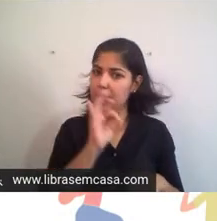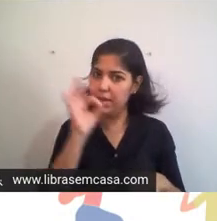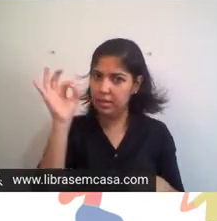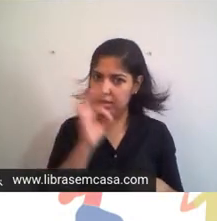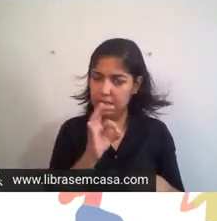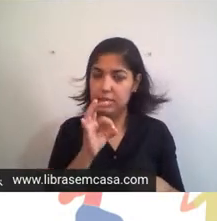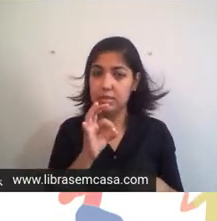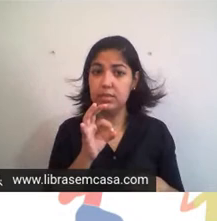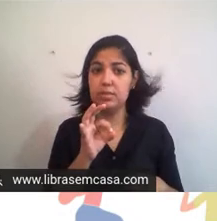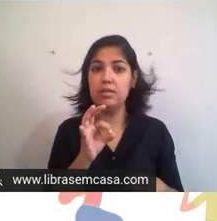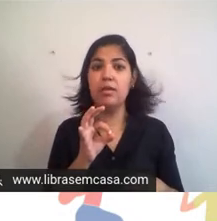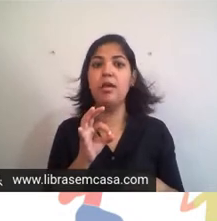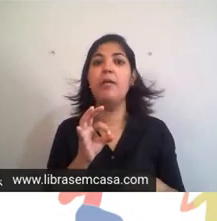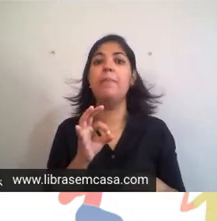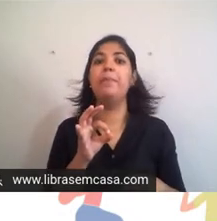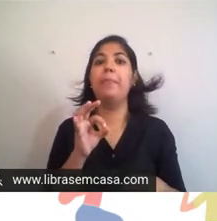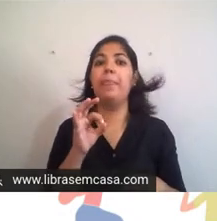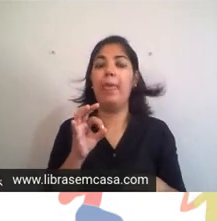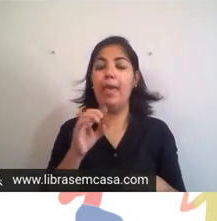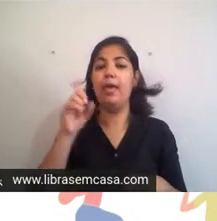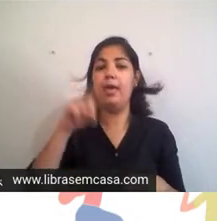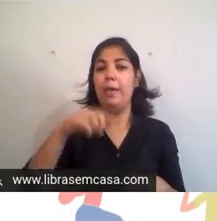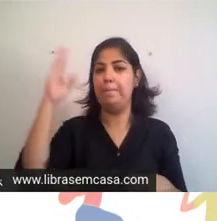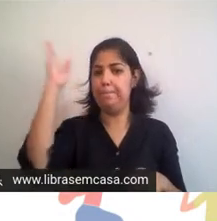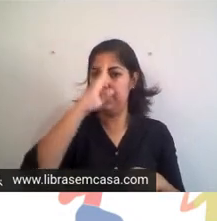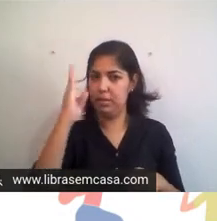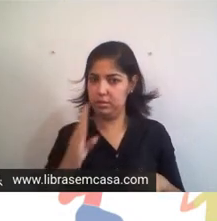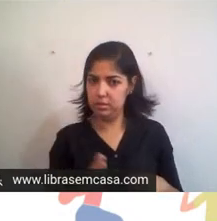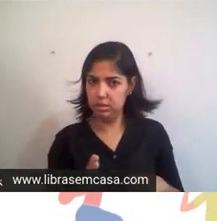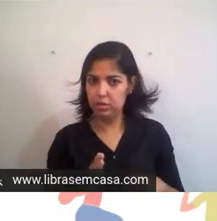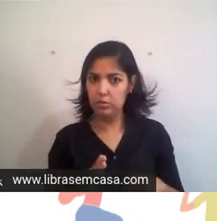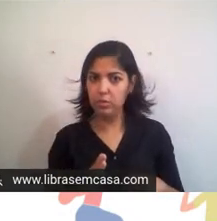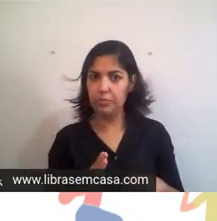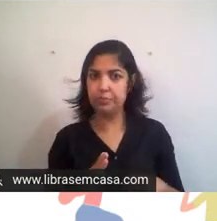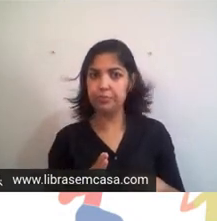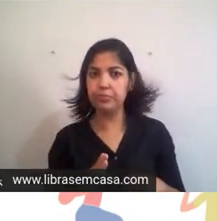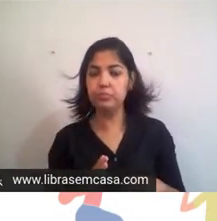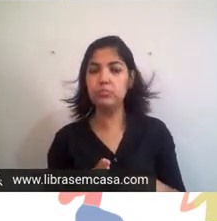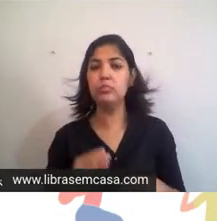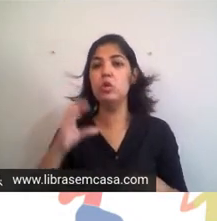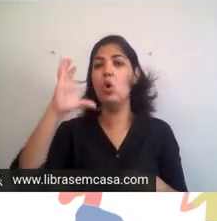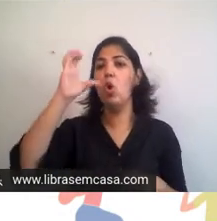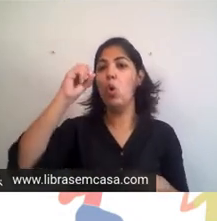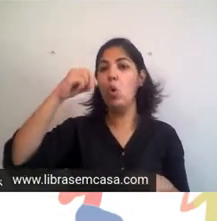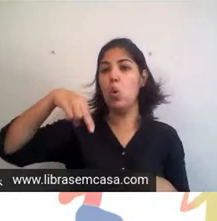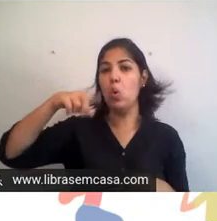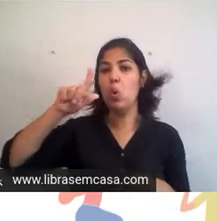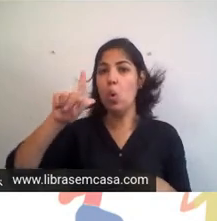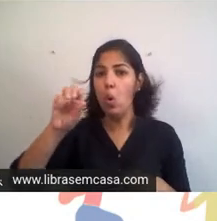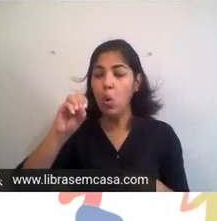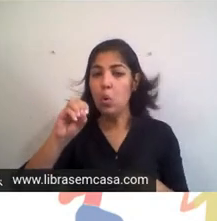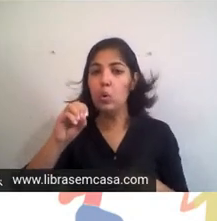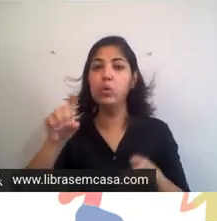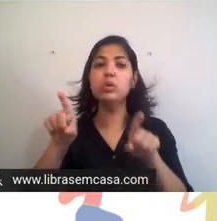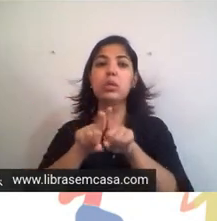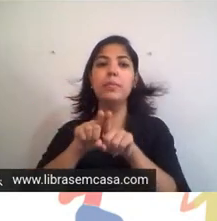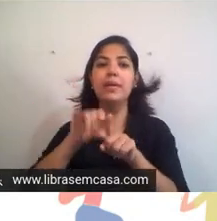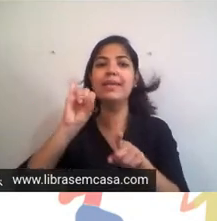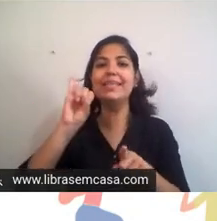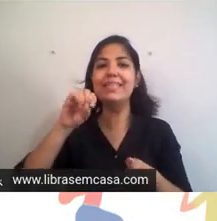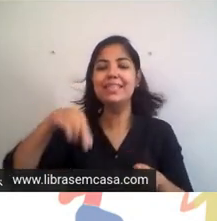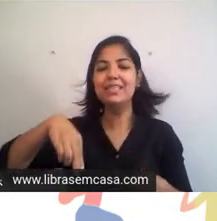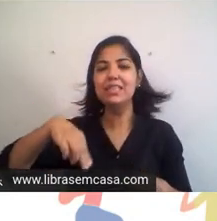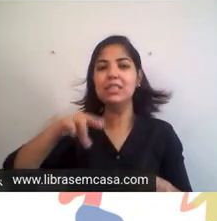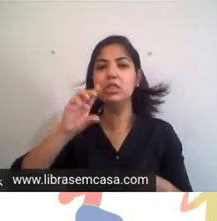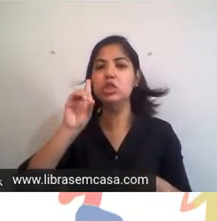80% do desmatamento. Eles são Brasil, República Democrática do Congo e a Indonésia. Então vejam que